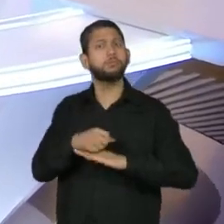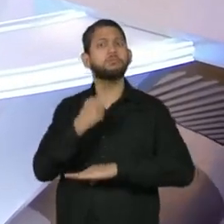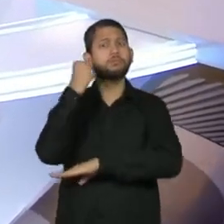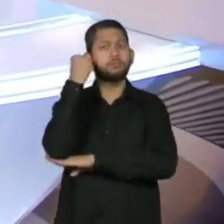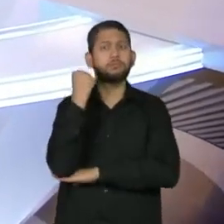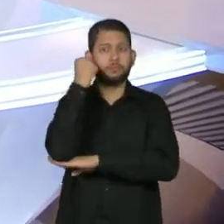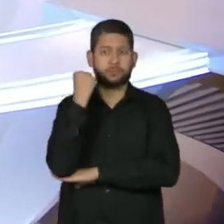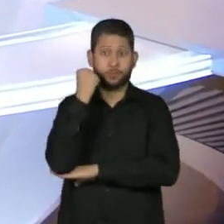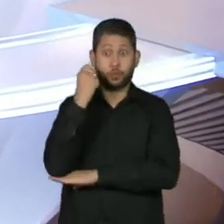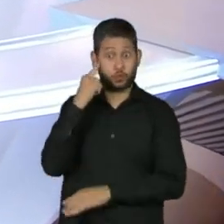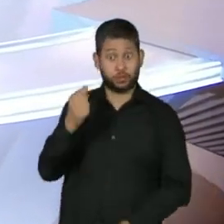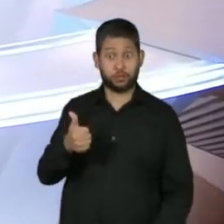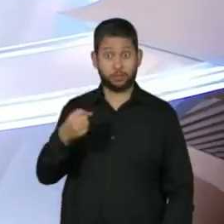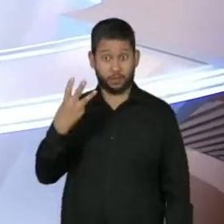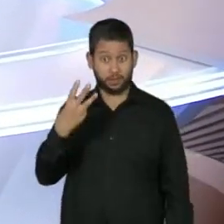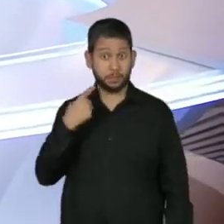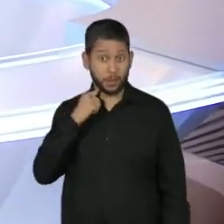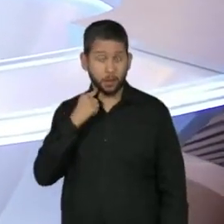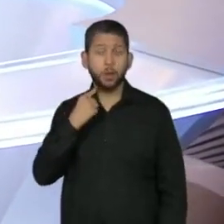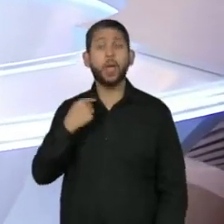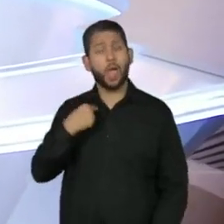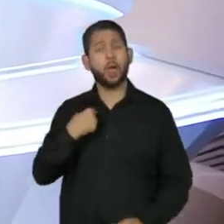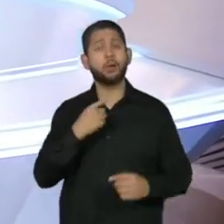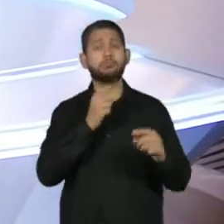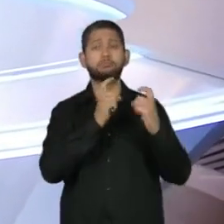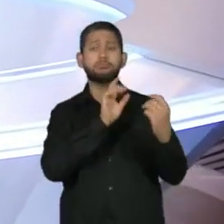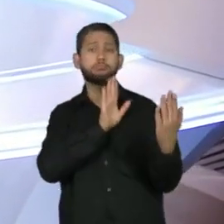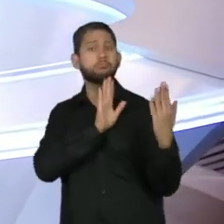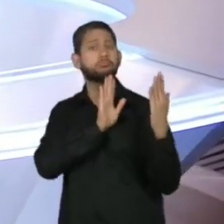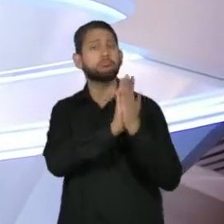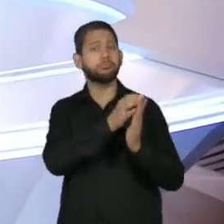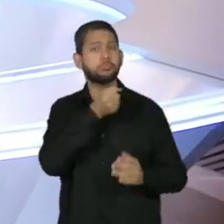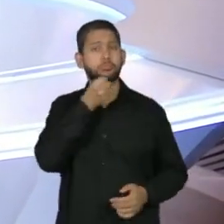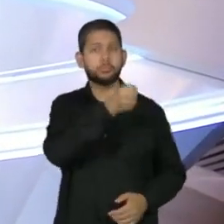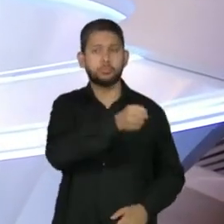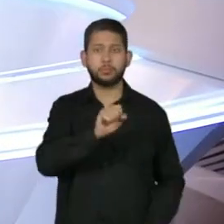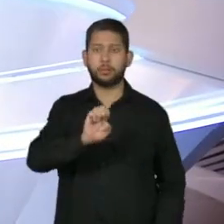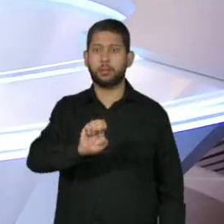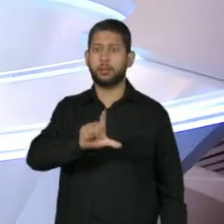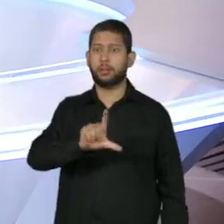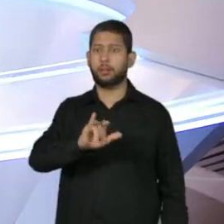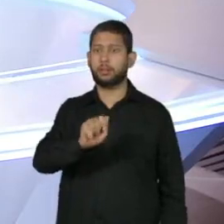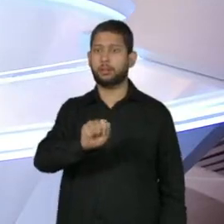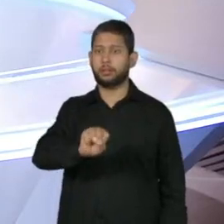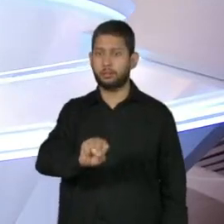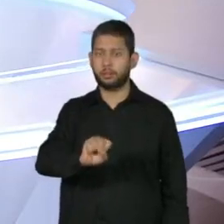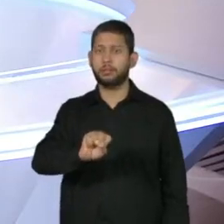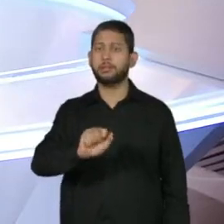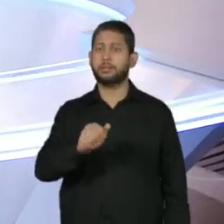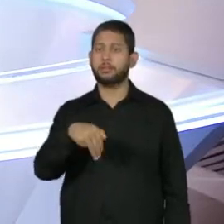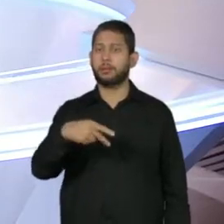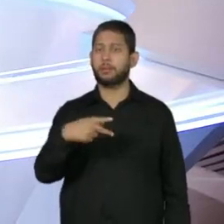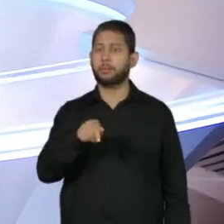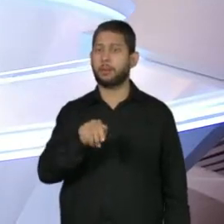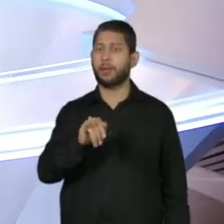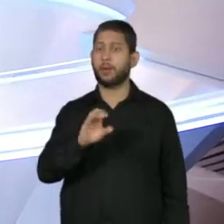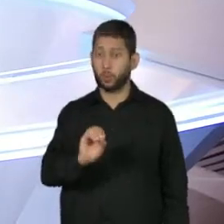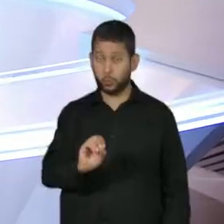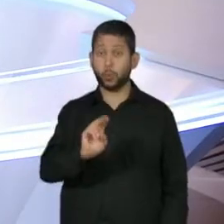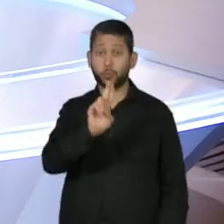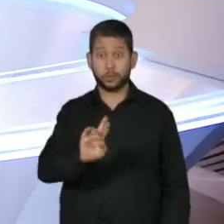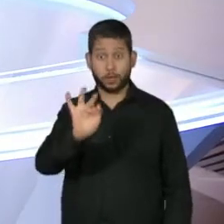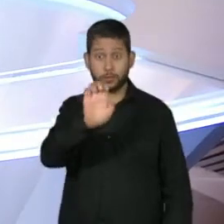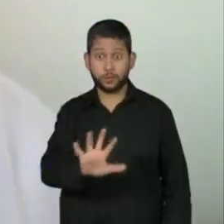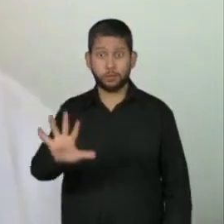dia 13 de maio, eu conversei com o professor, economista e pesquisador Elias Sampaio, da Escola de Administração da Universidade Federal